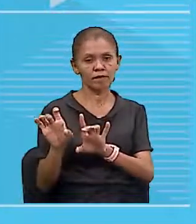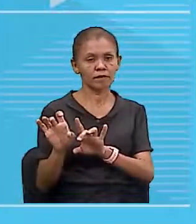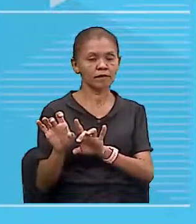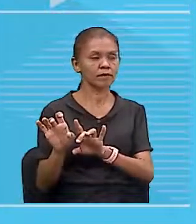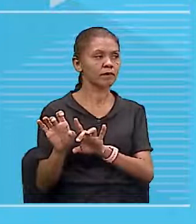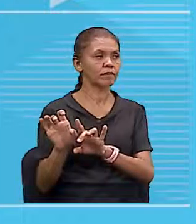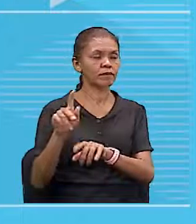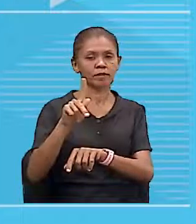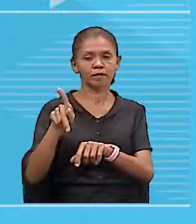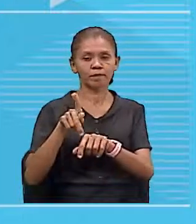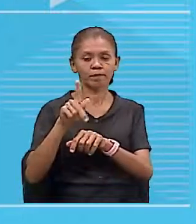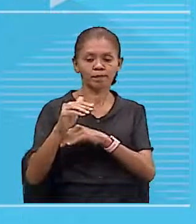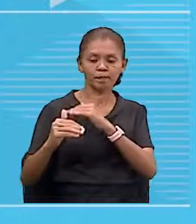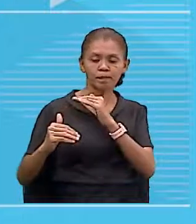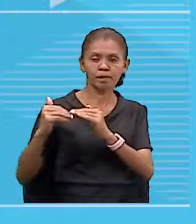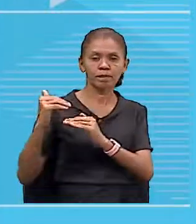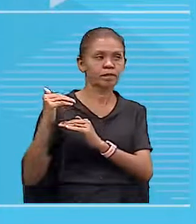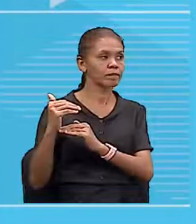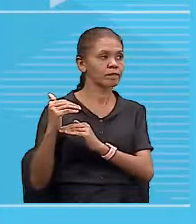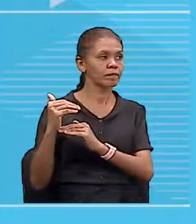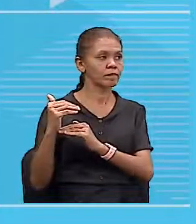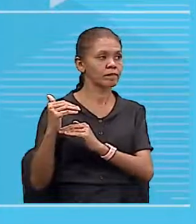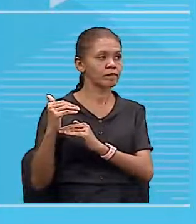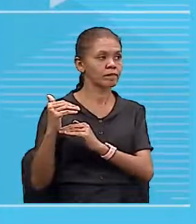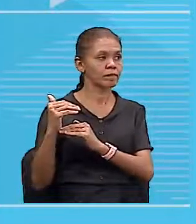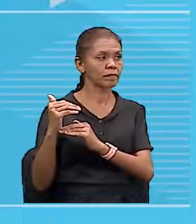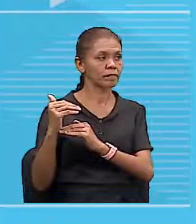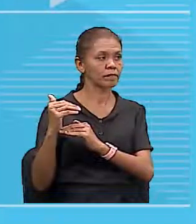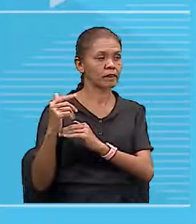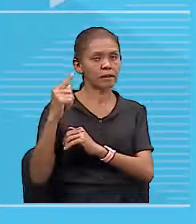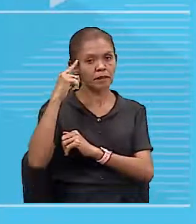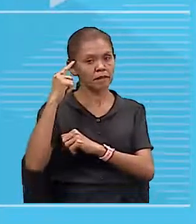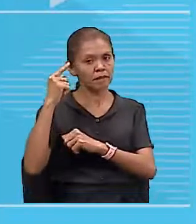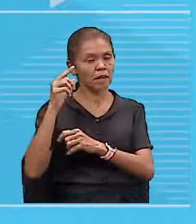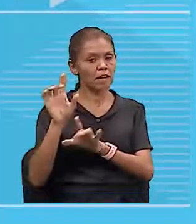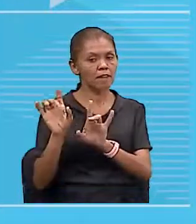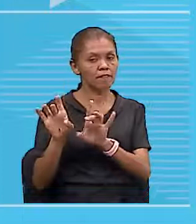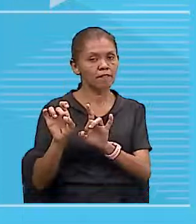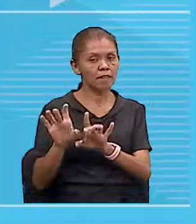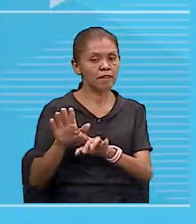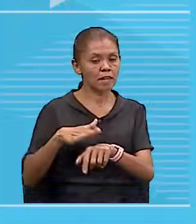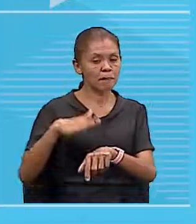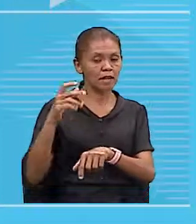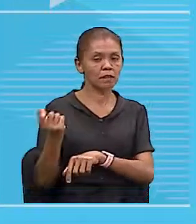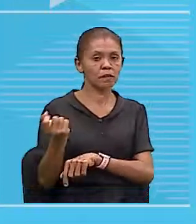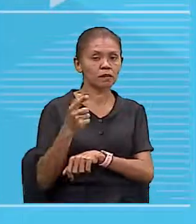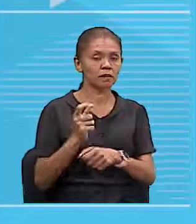em crescer ele não tem que estar pensando em importar ele tem que estar pensando em vender mais do que comprar vender